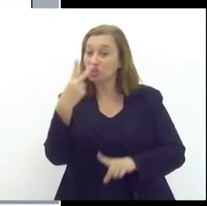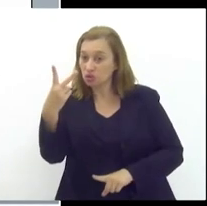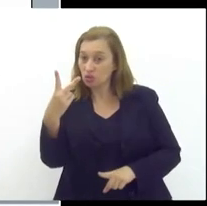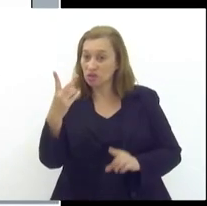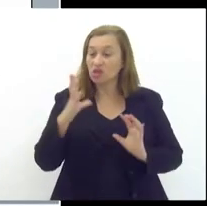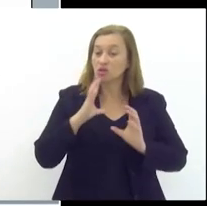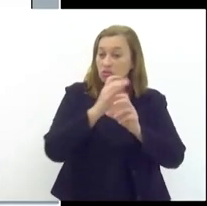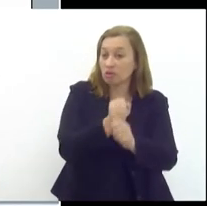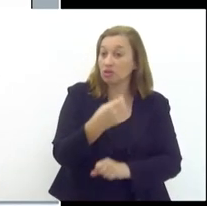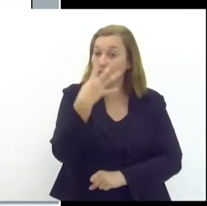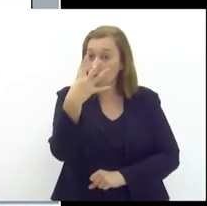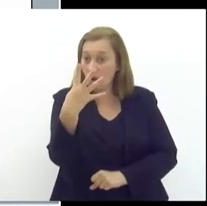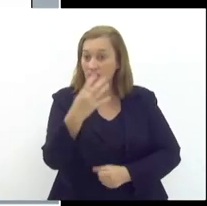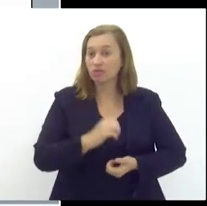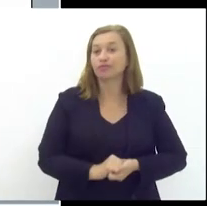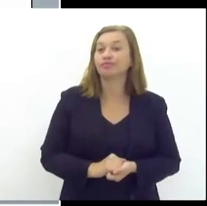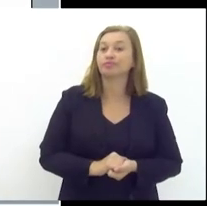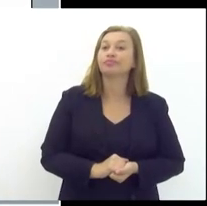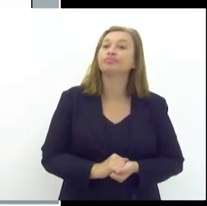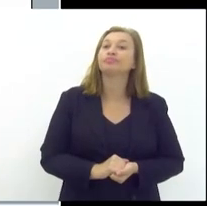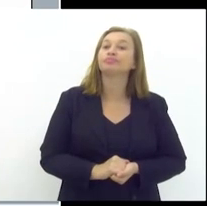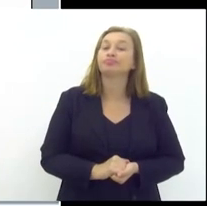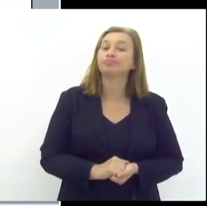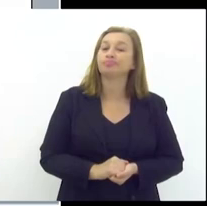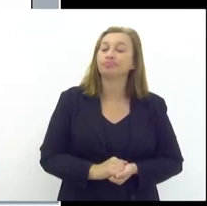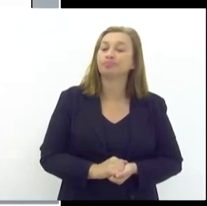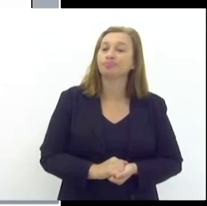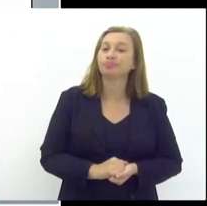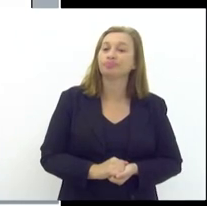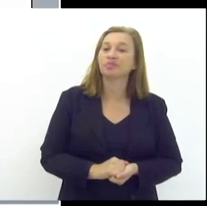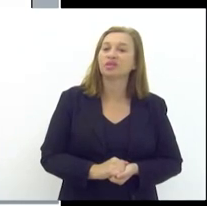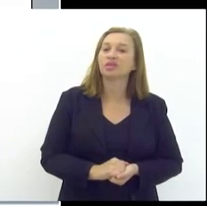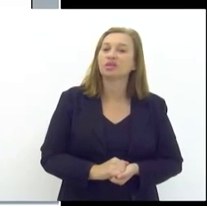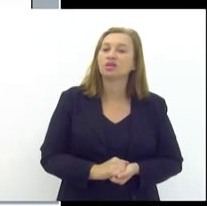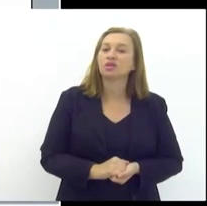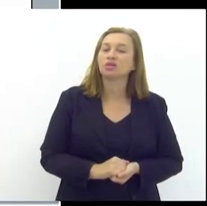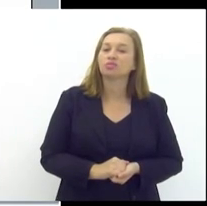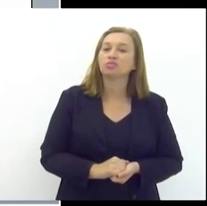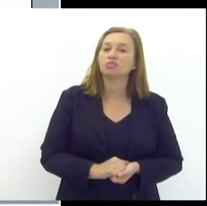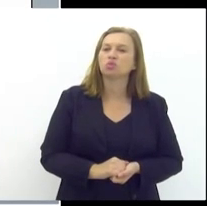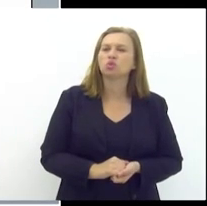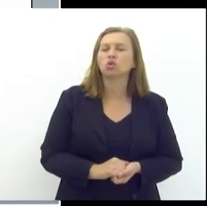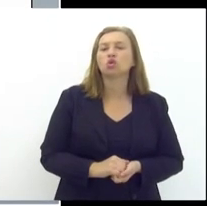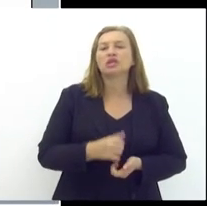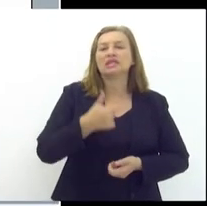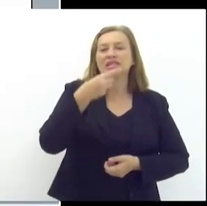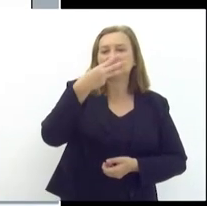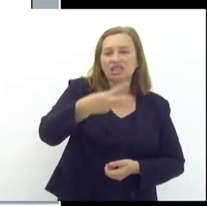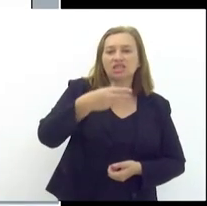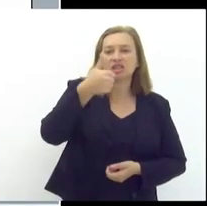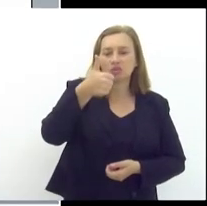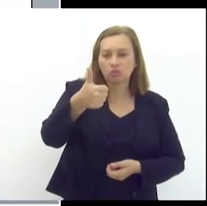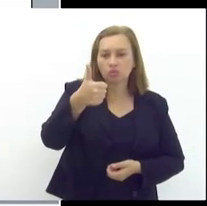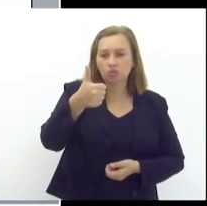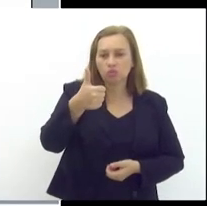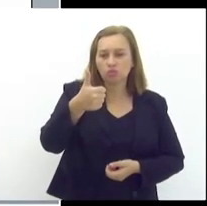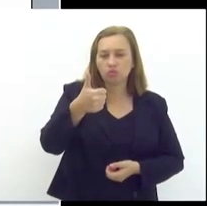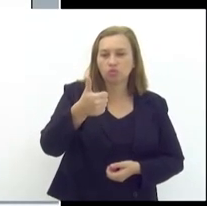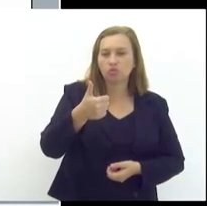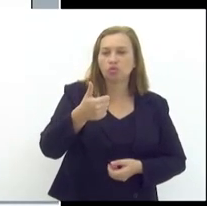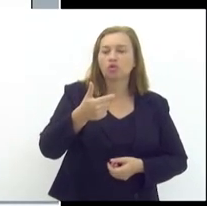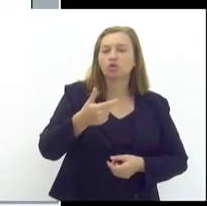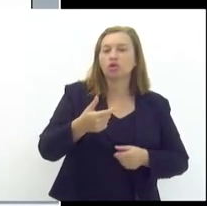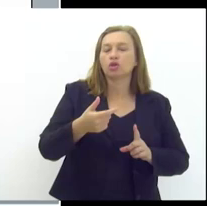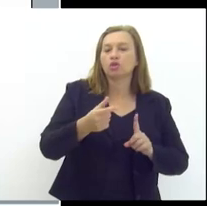quatro foi estendido para uma data cabalística de 31/12 de 31 até hoje